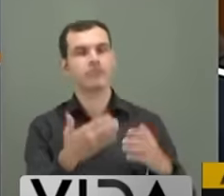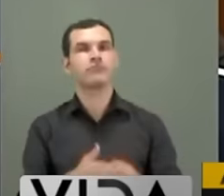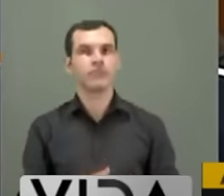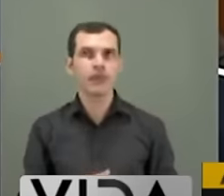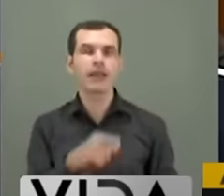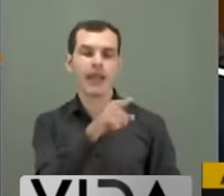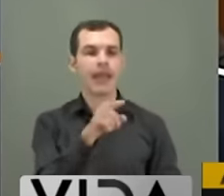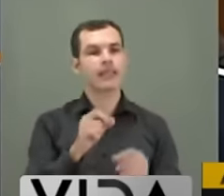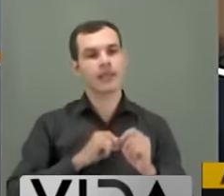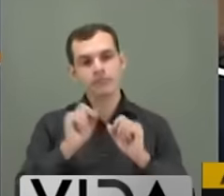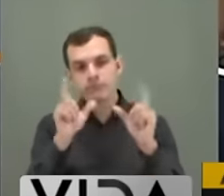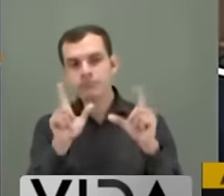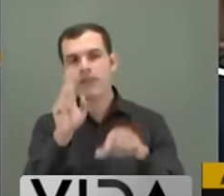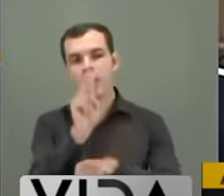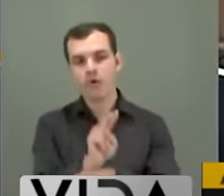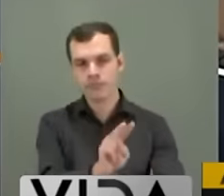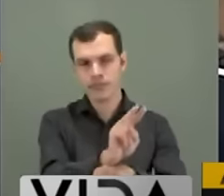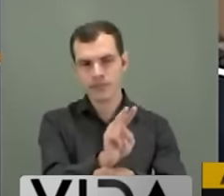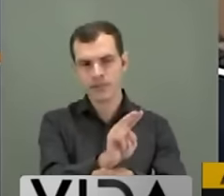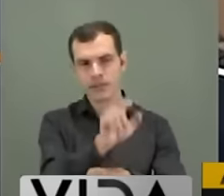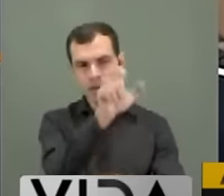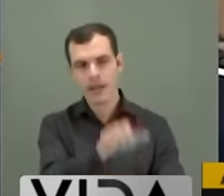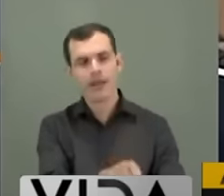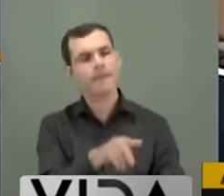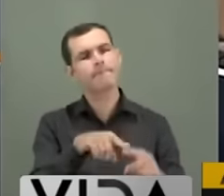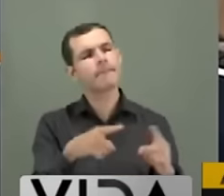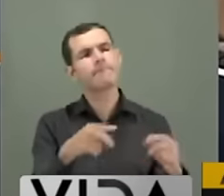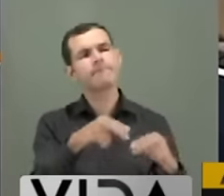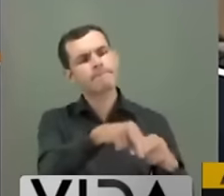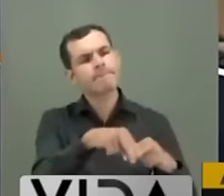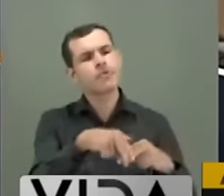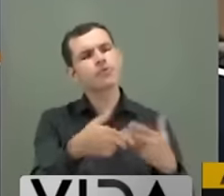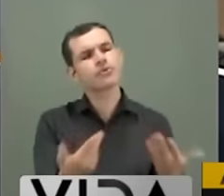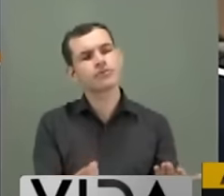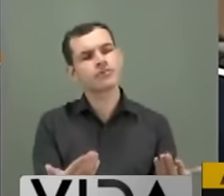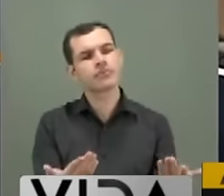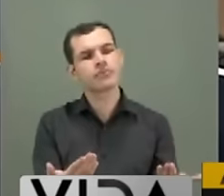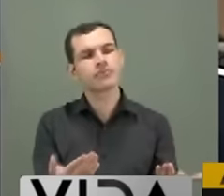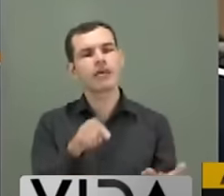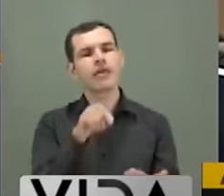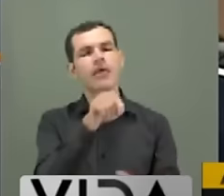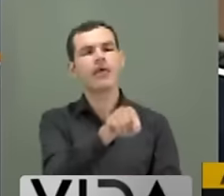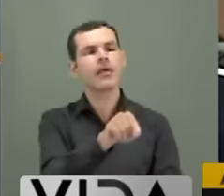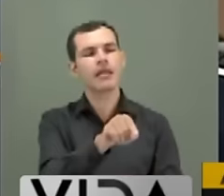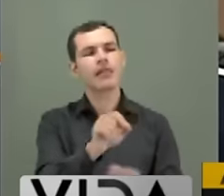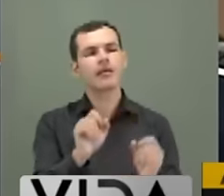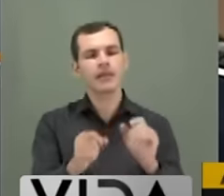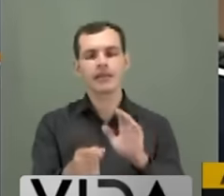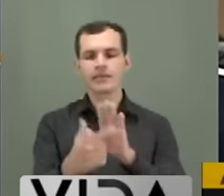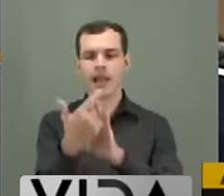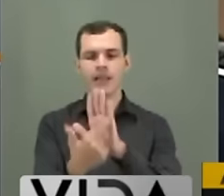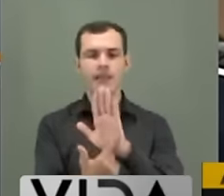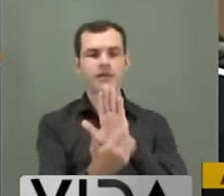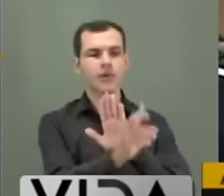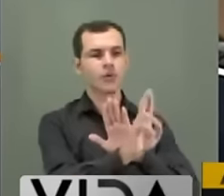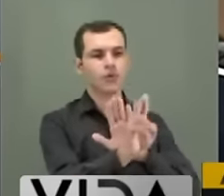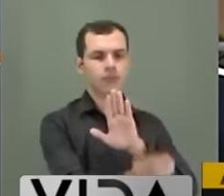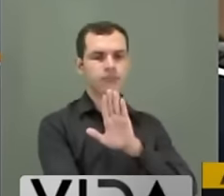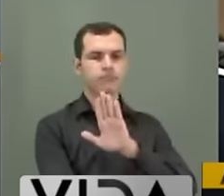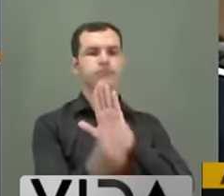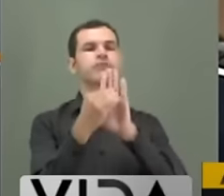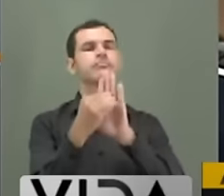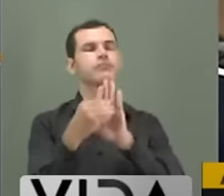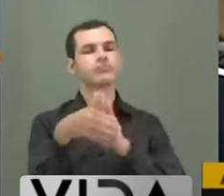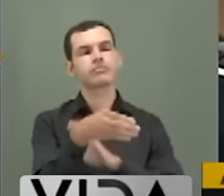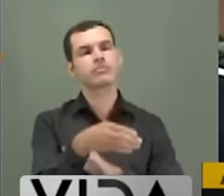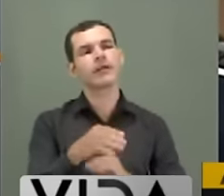alerta, de observação. Sim. Qual foi a motivação para ele ser colocado nessa lista de alerta